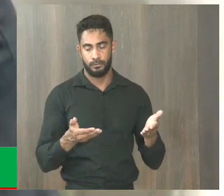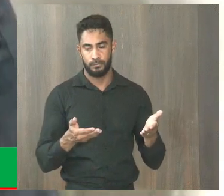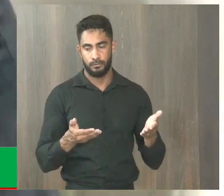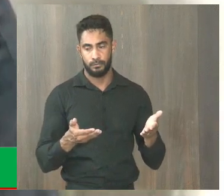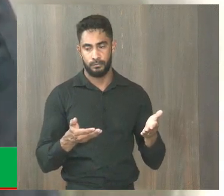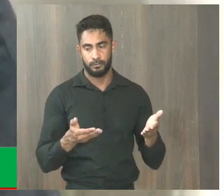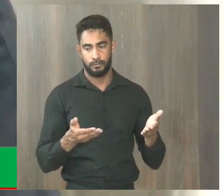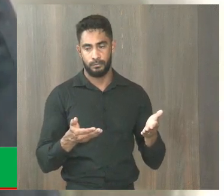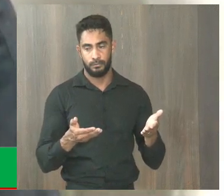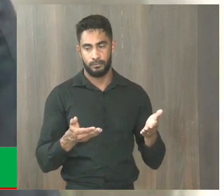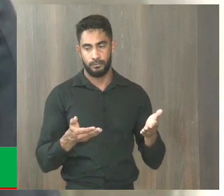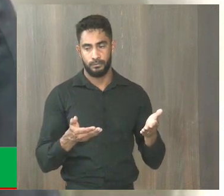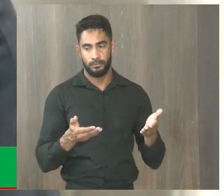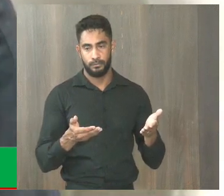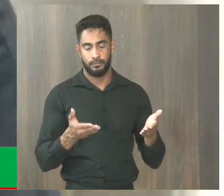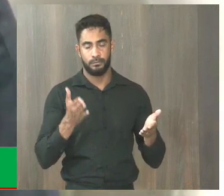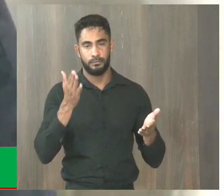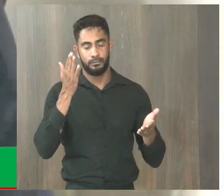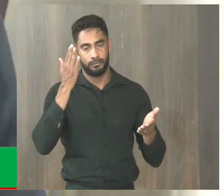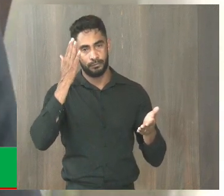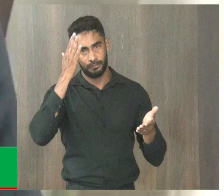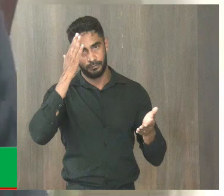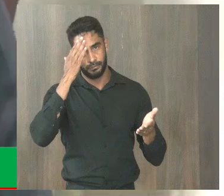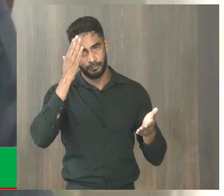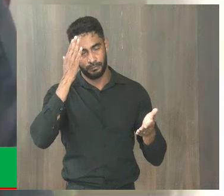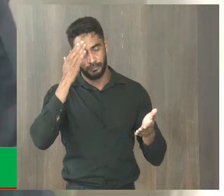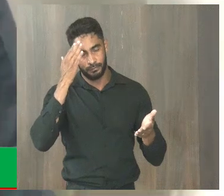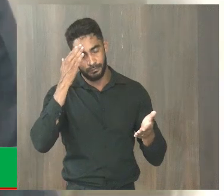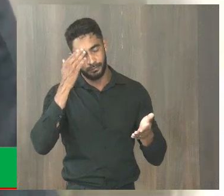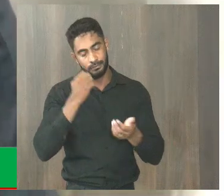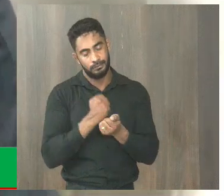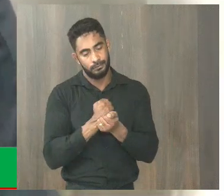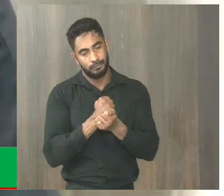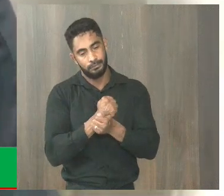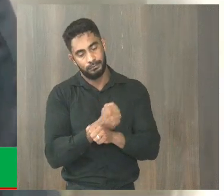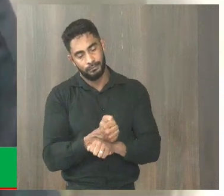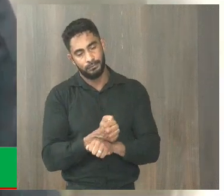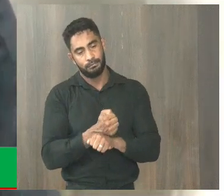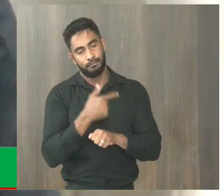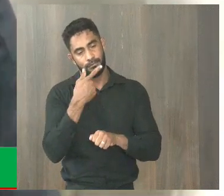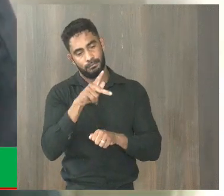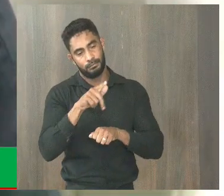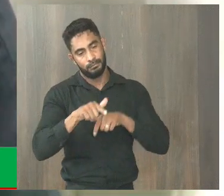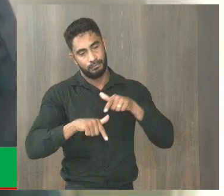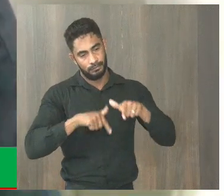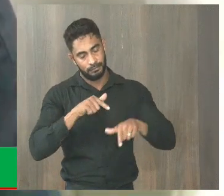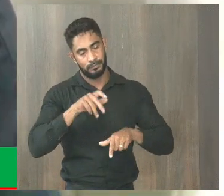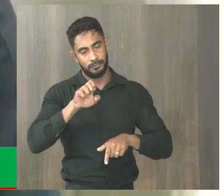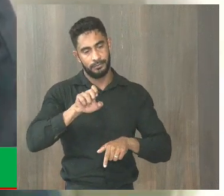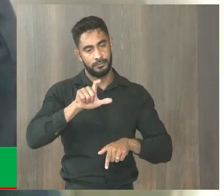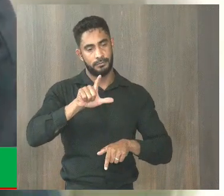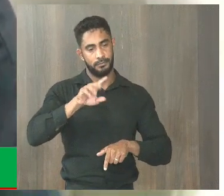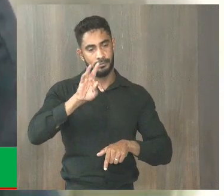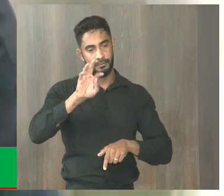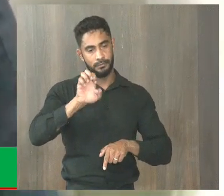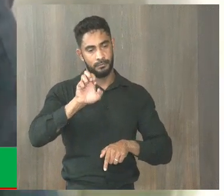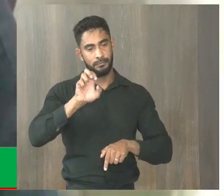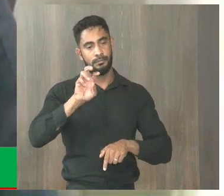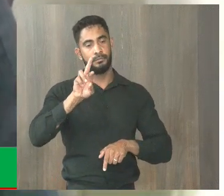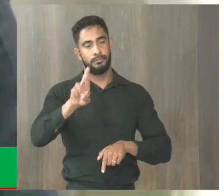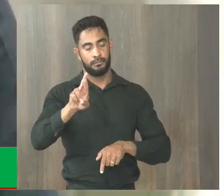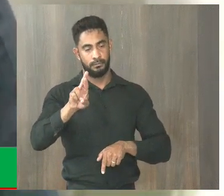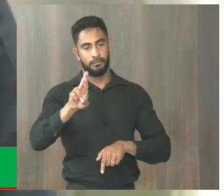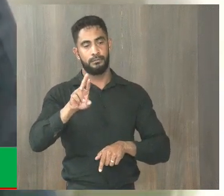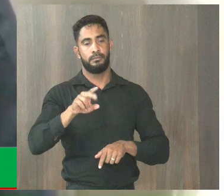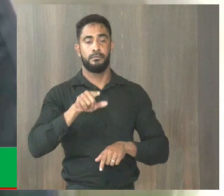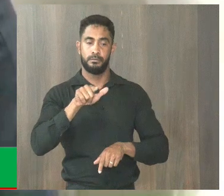muita sabedoria e dedicação ao que eles fazem. Um é o Helder Pedro, né?